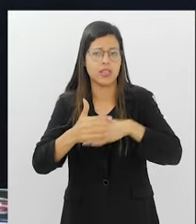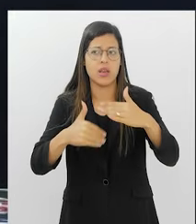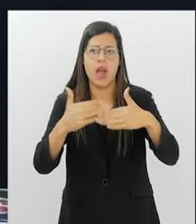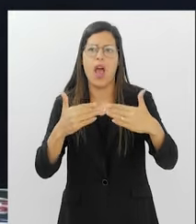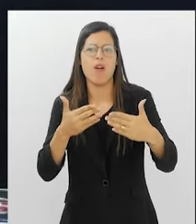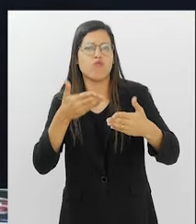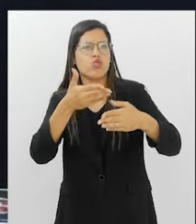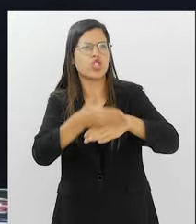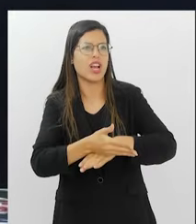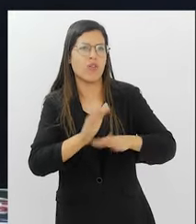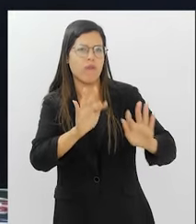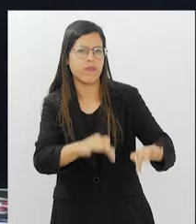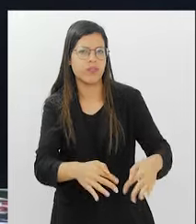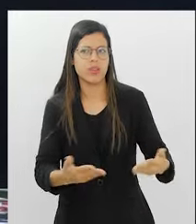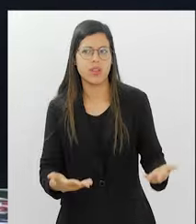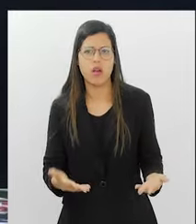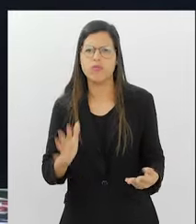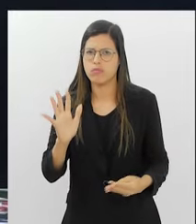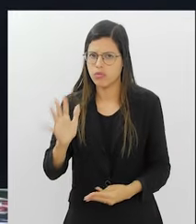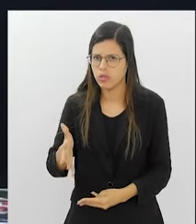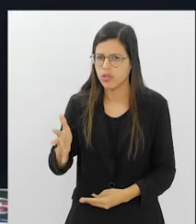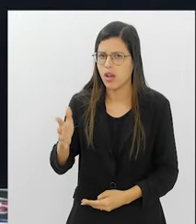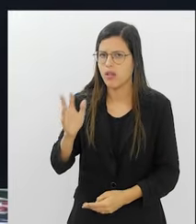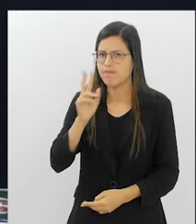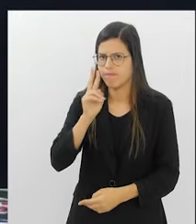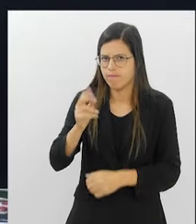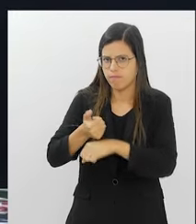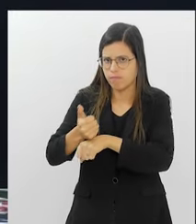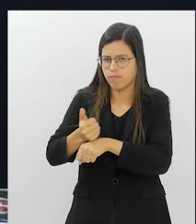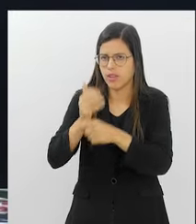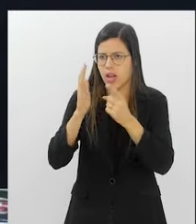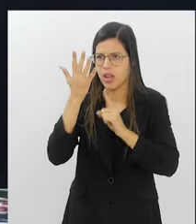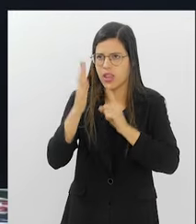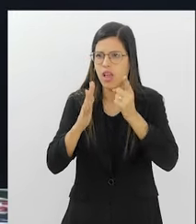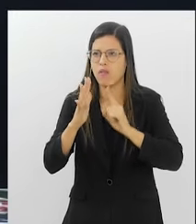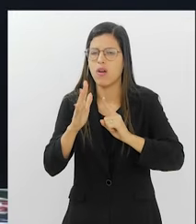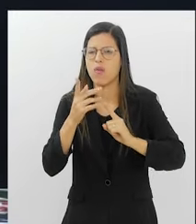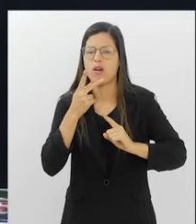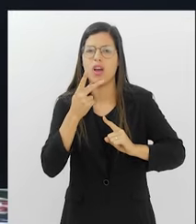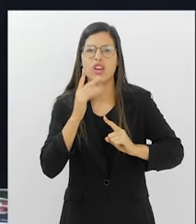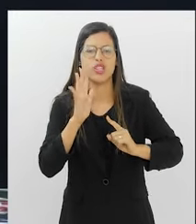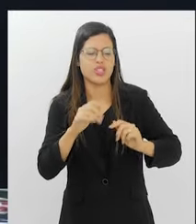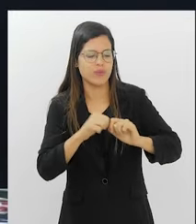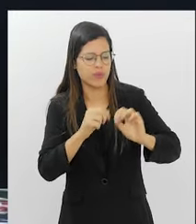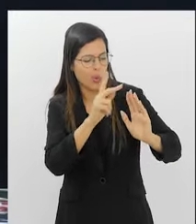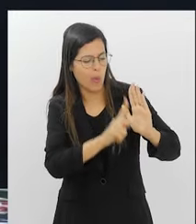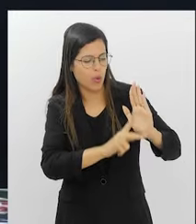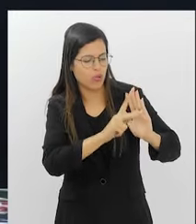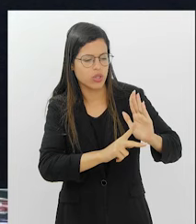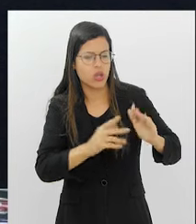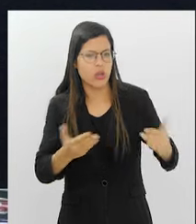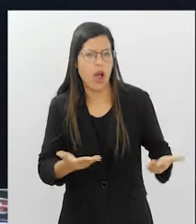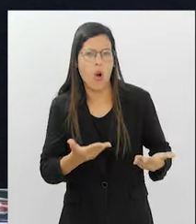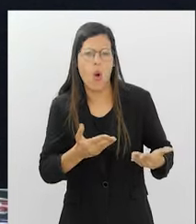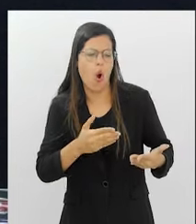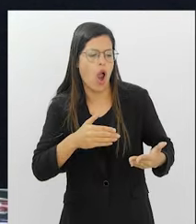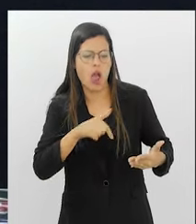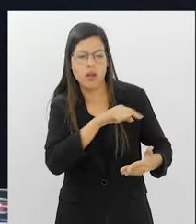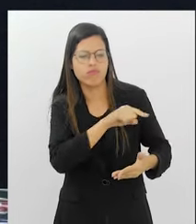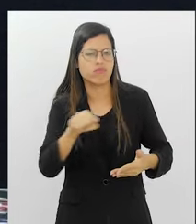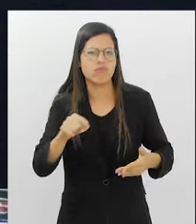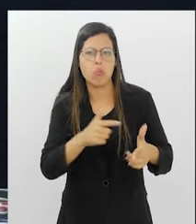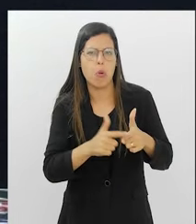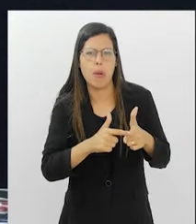processo Ah vou chegar de tarde ah eu já ouvi de carnavalo renomados esse tipo de frase eu já fiz o projeto agora a tem que